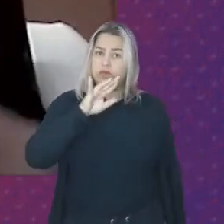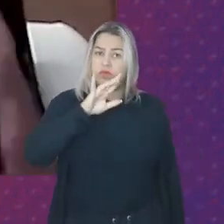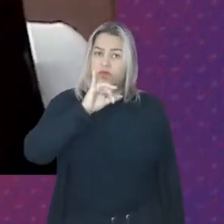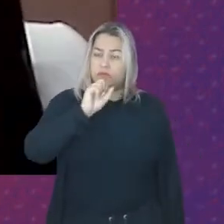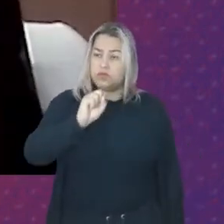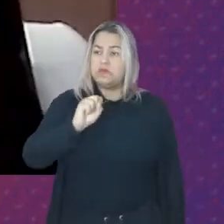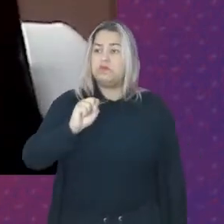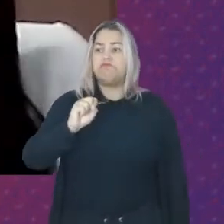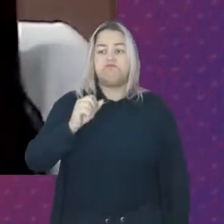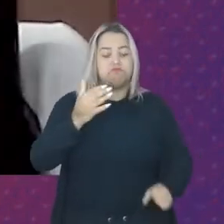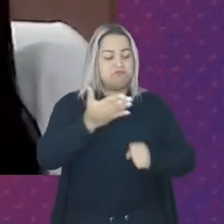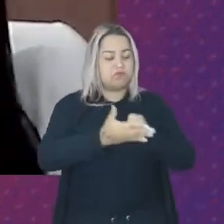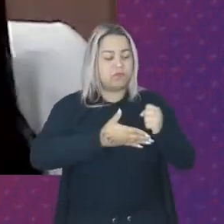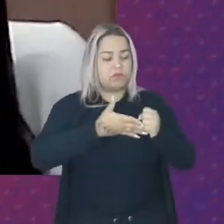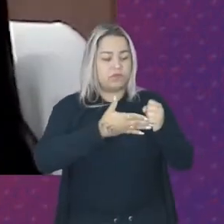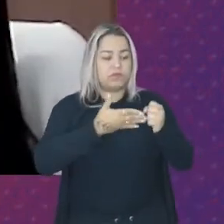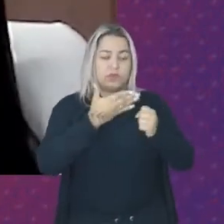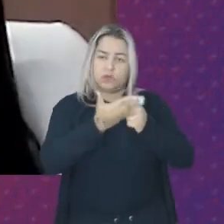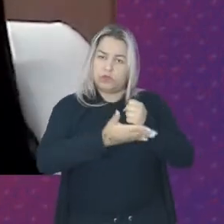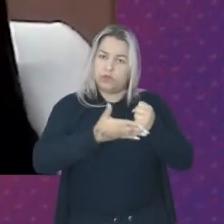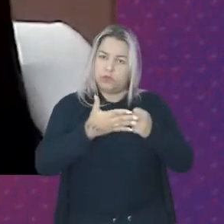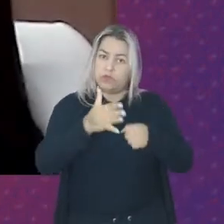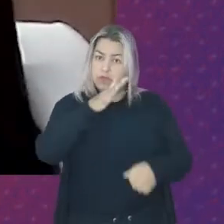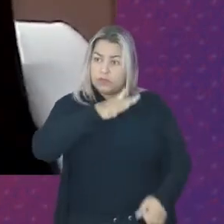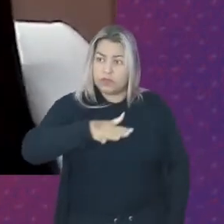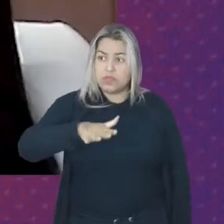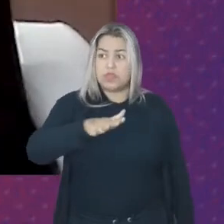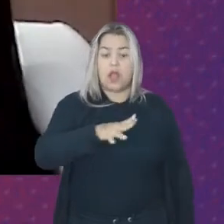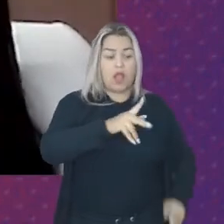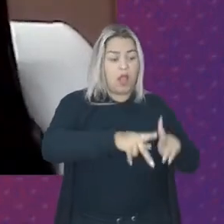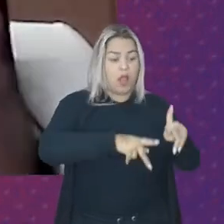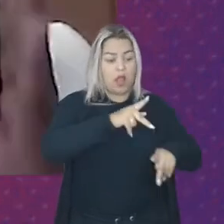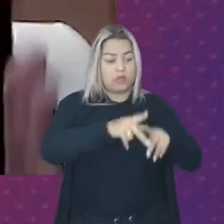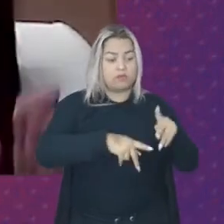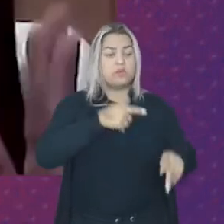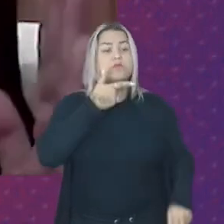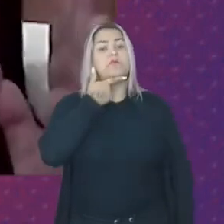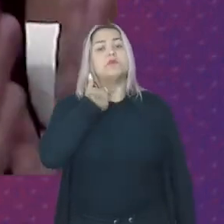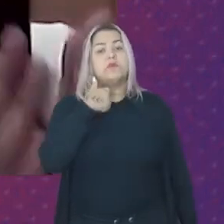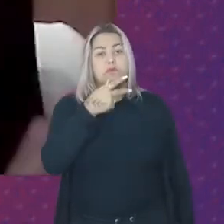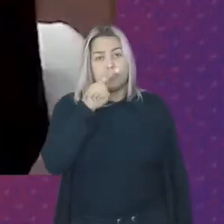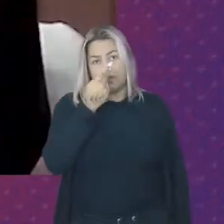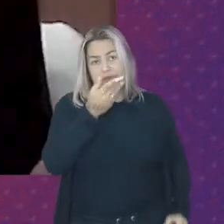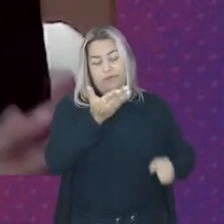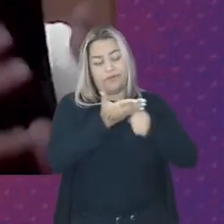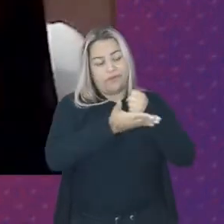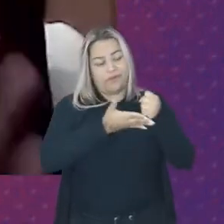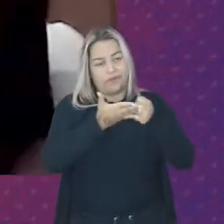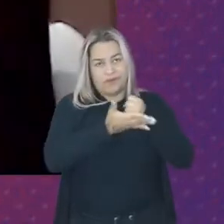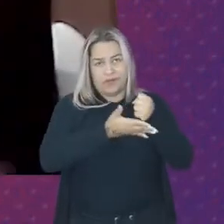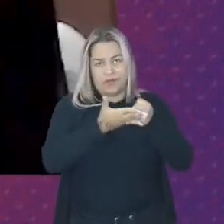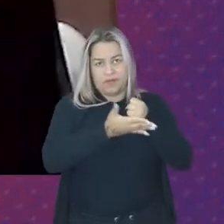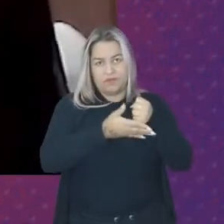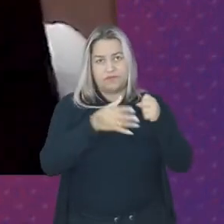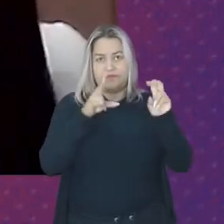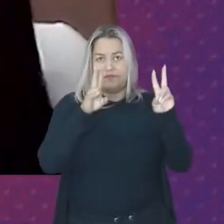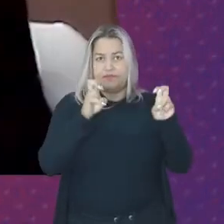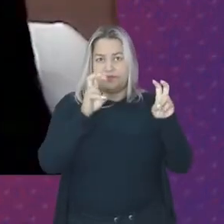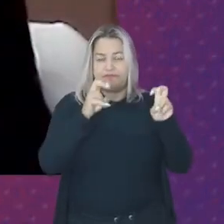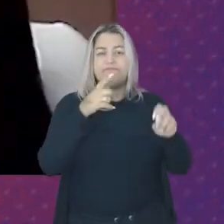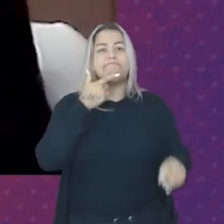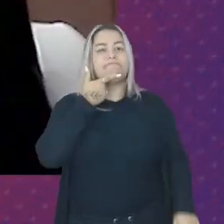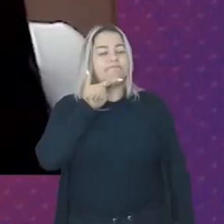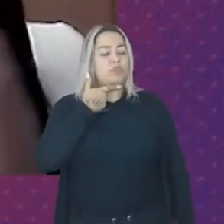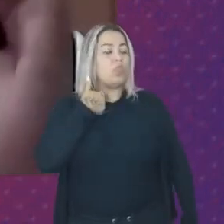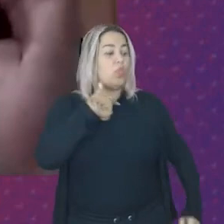conteúdo com base nos públicos que você deseja falar e com base também nos temas que você